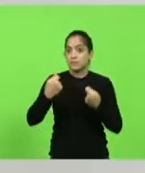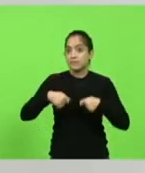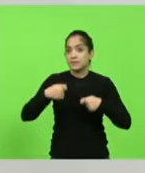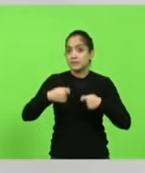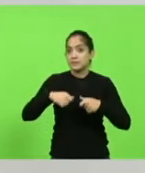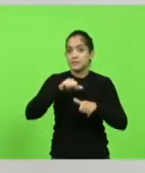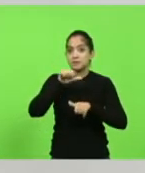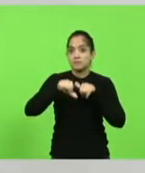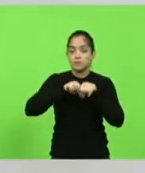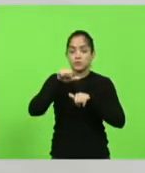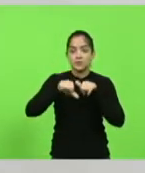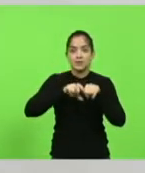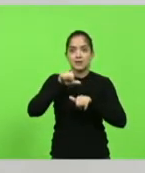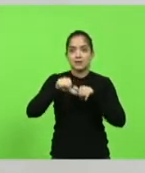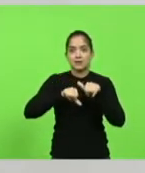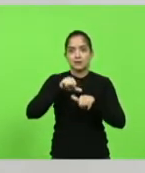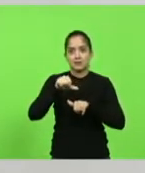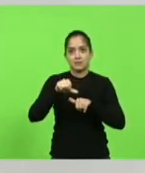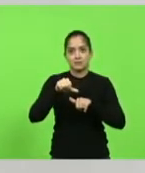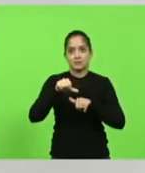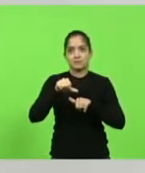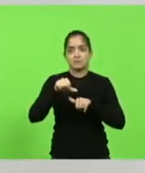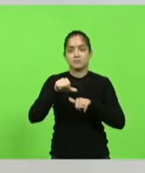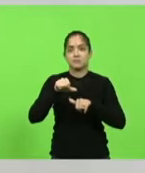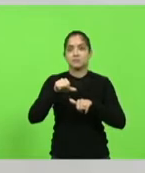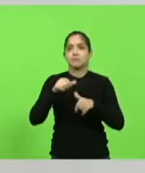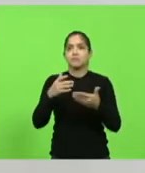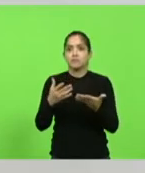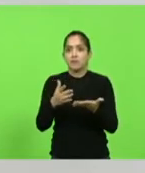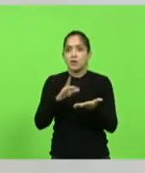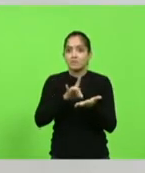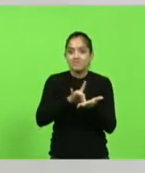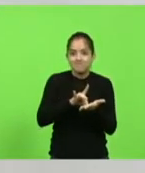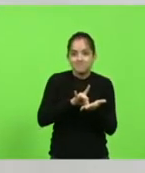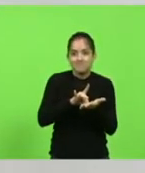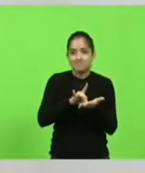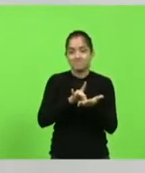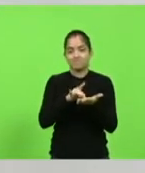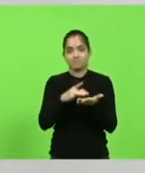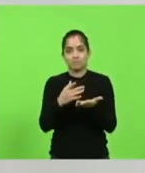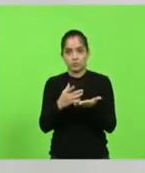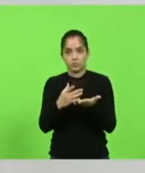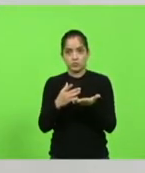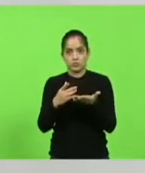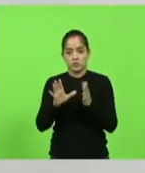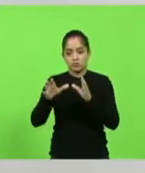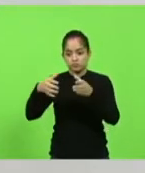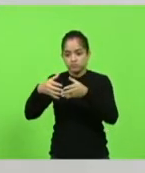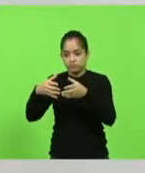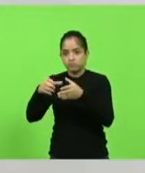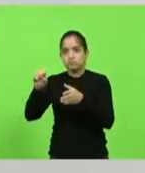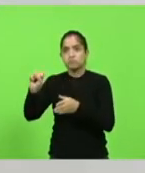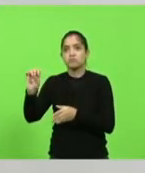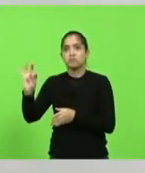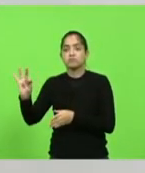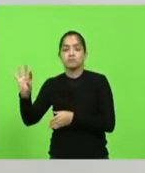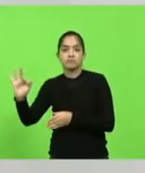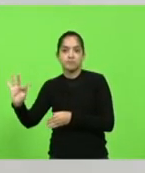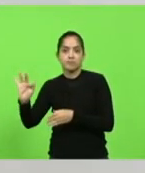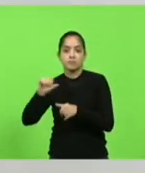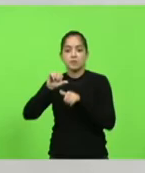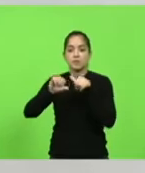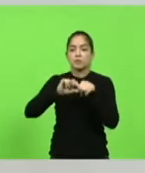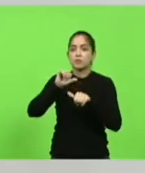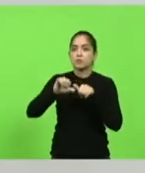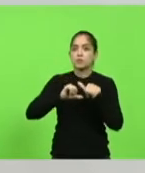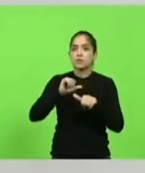mudar a origem da indicação ou da composição do Supremo Tribunal Federal. Não pode